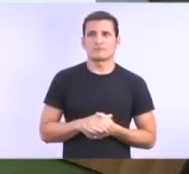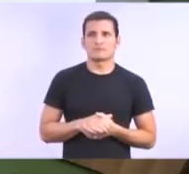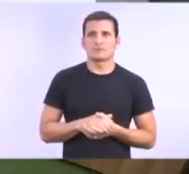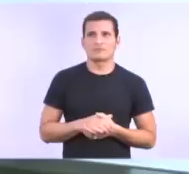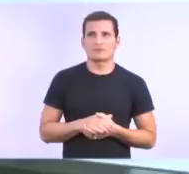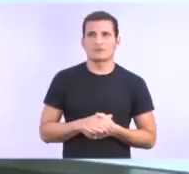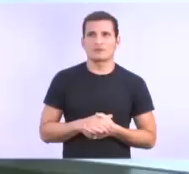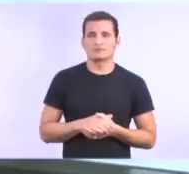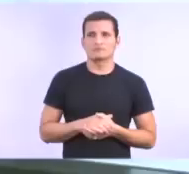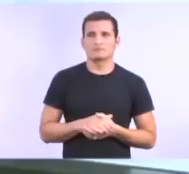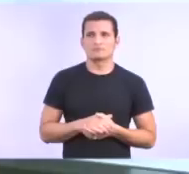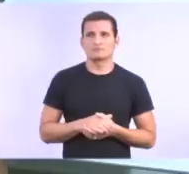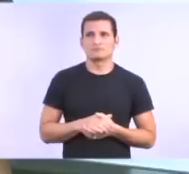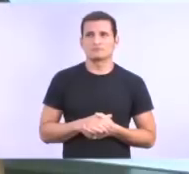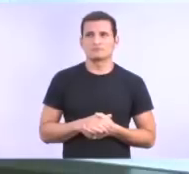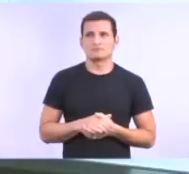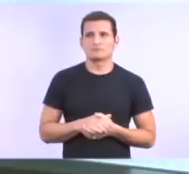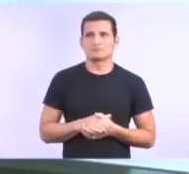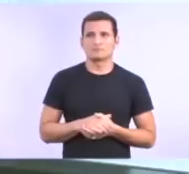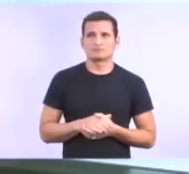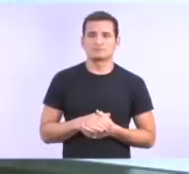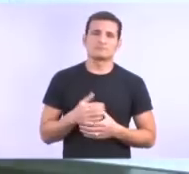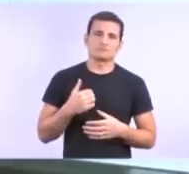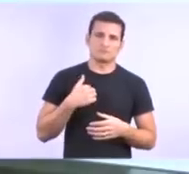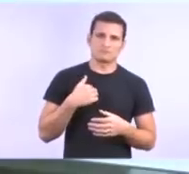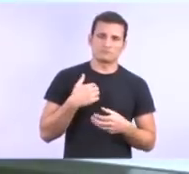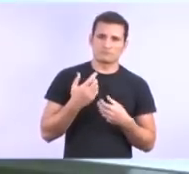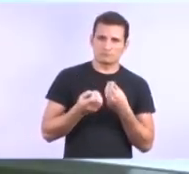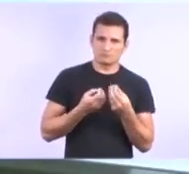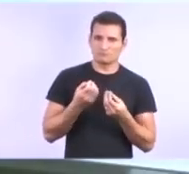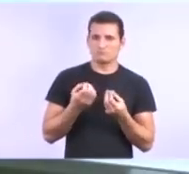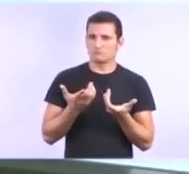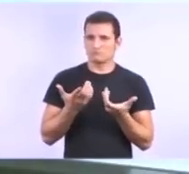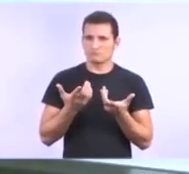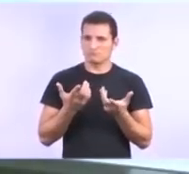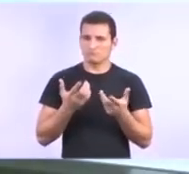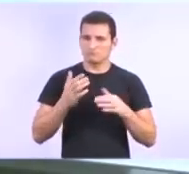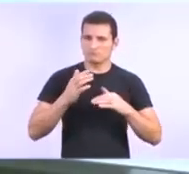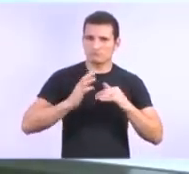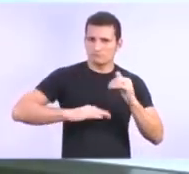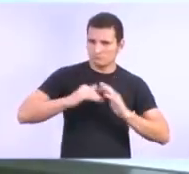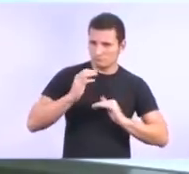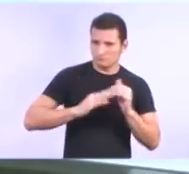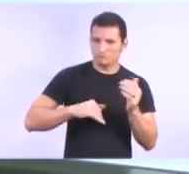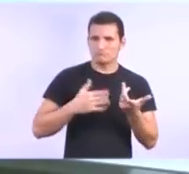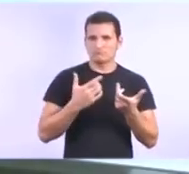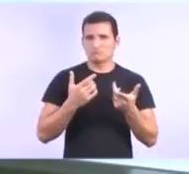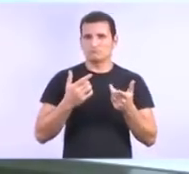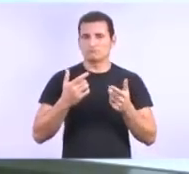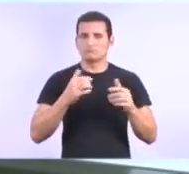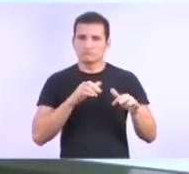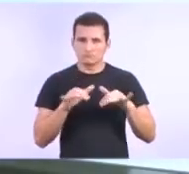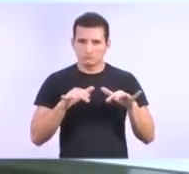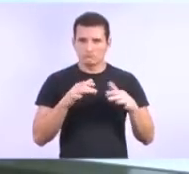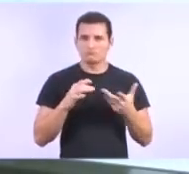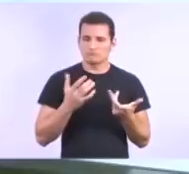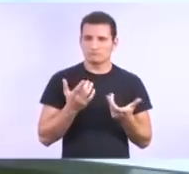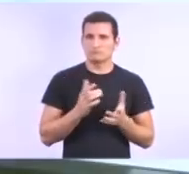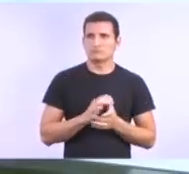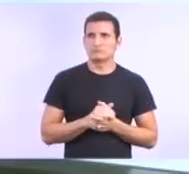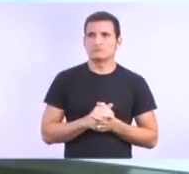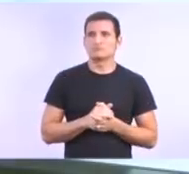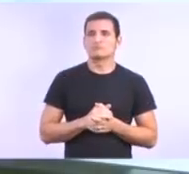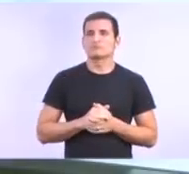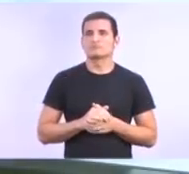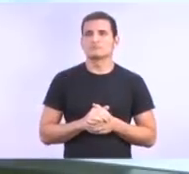Mas a gente pode, como programadores e analistas, que nós somos e que vocês serão em breve, né, torcer